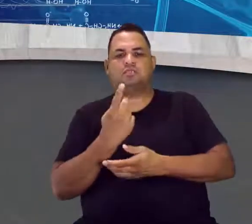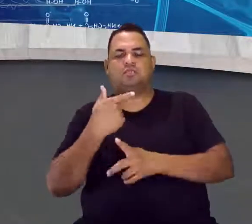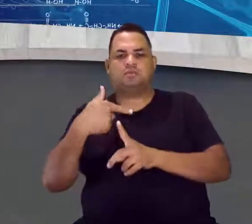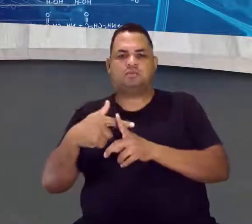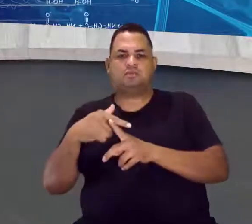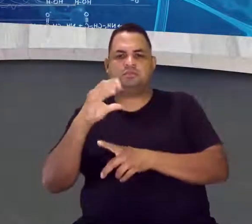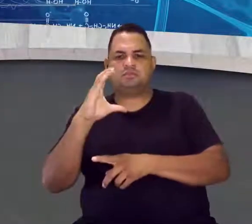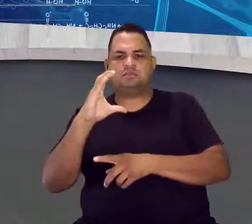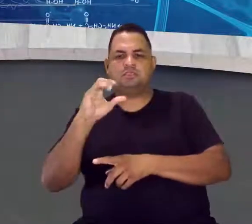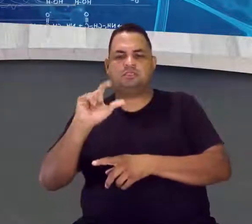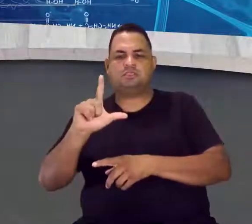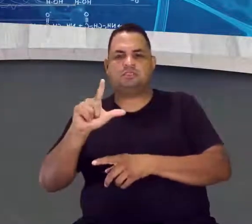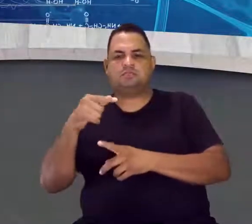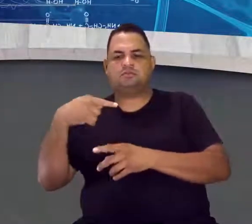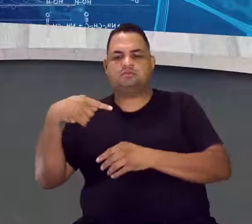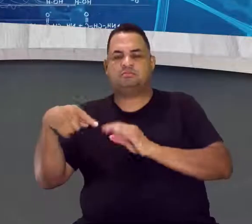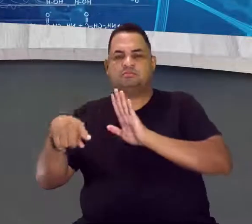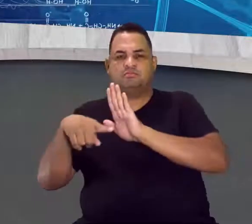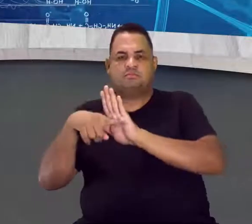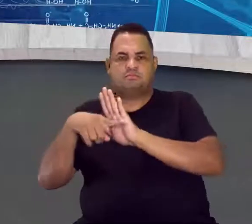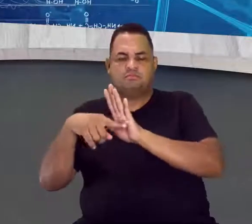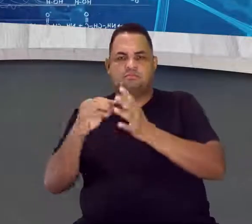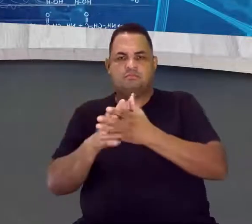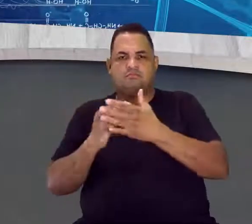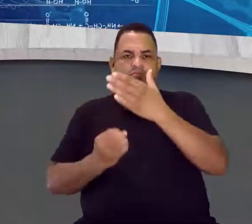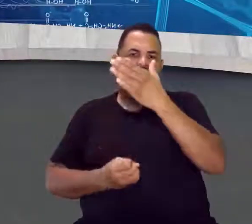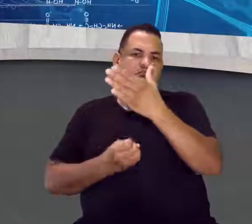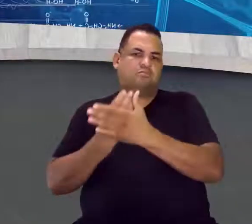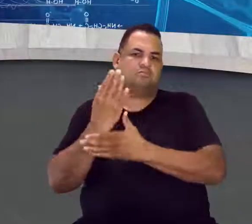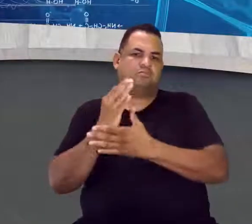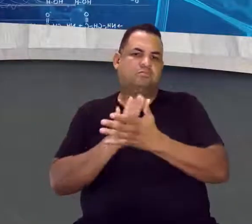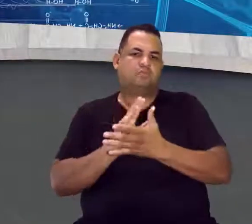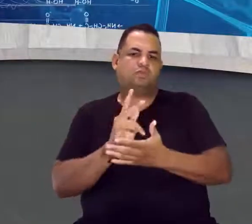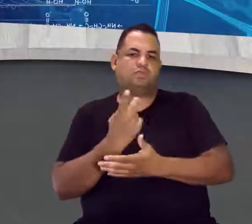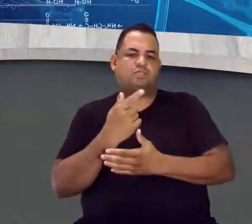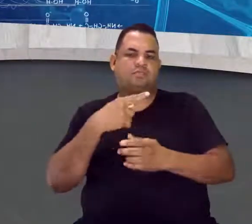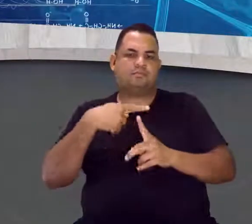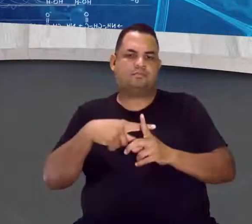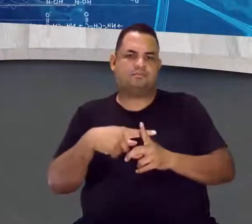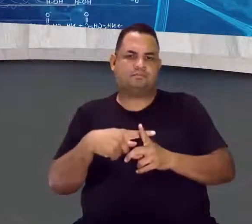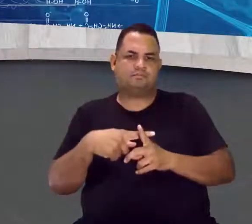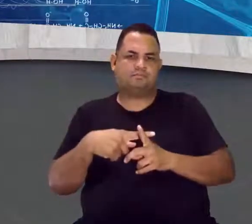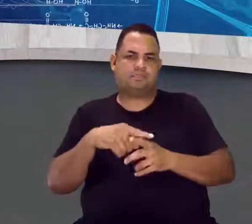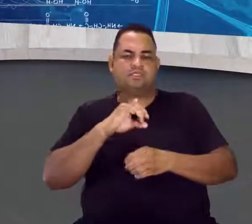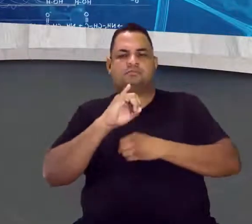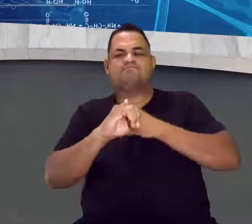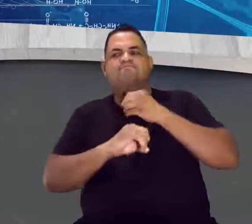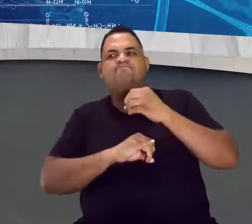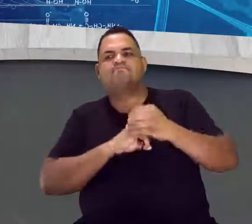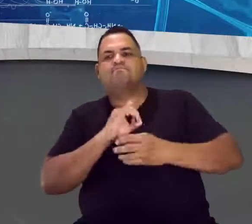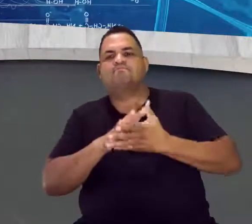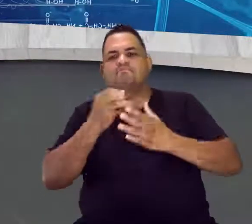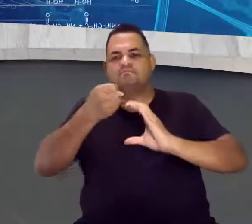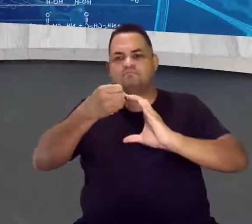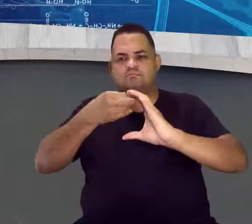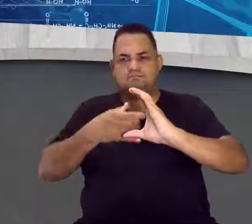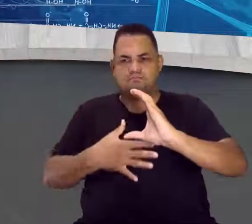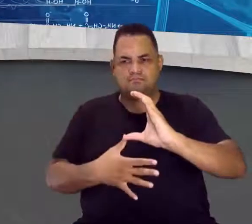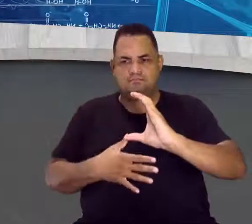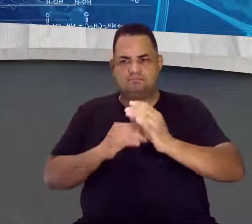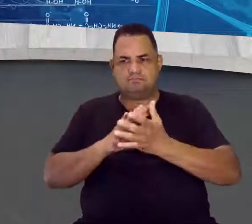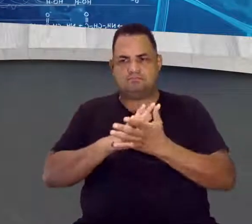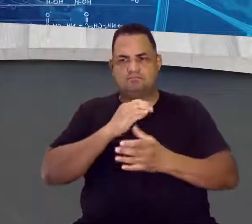o Cl-. Esse surgimento do H+, que é o íon que caracteriza